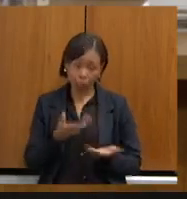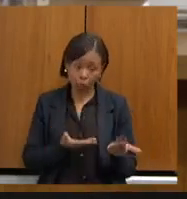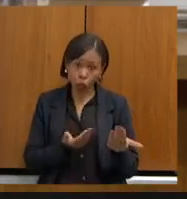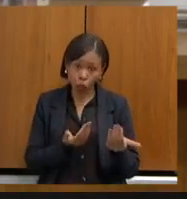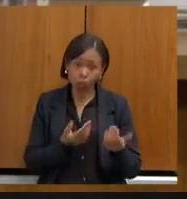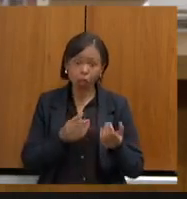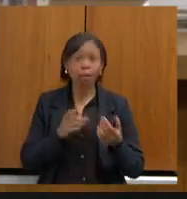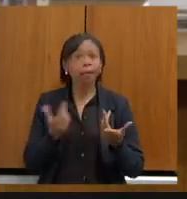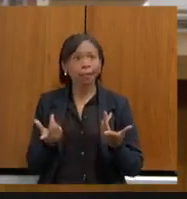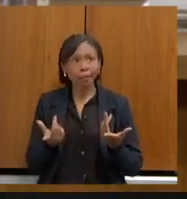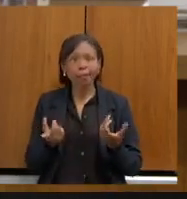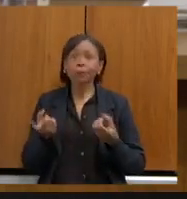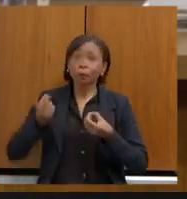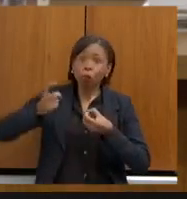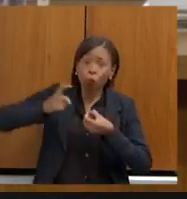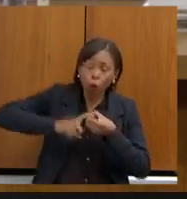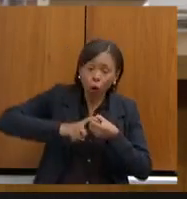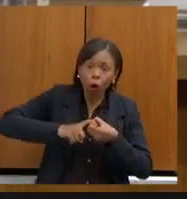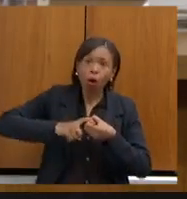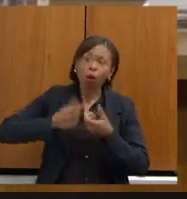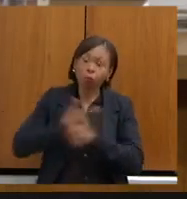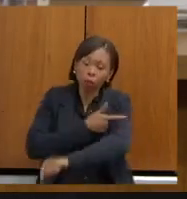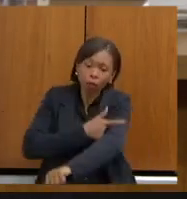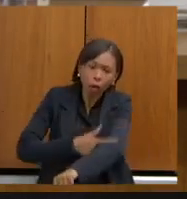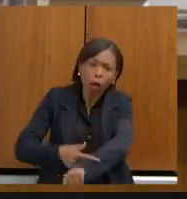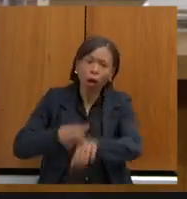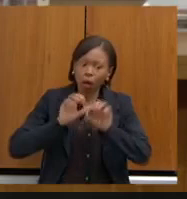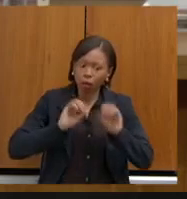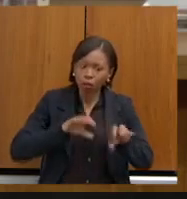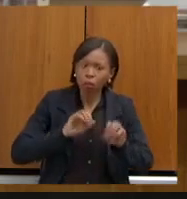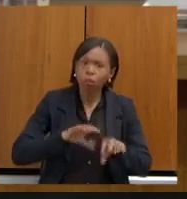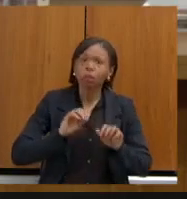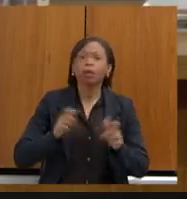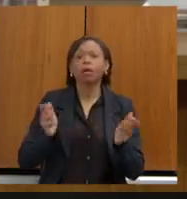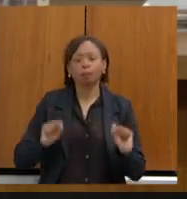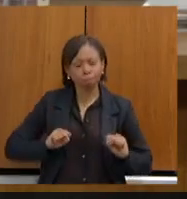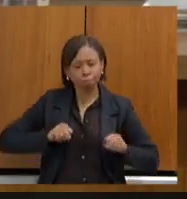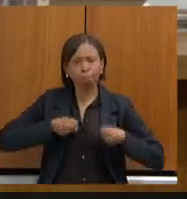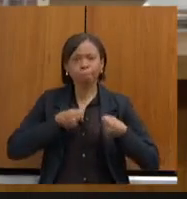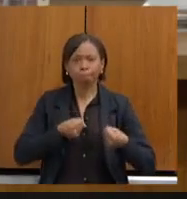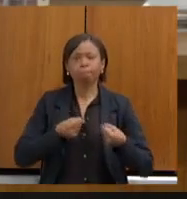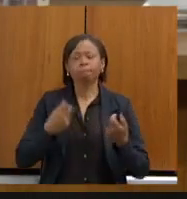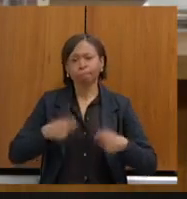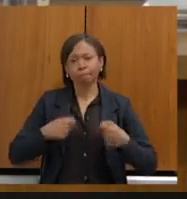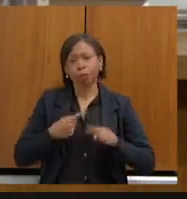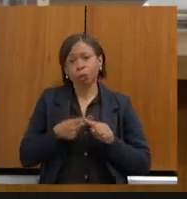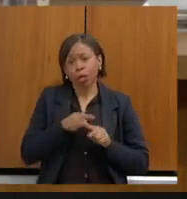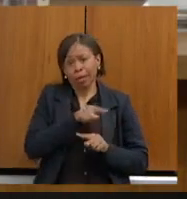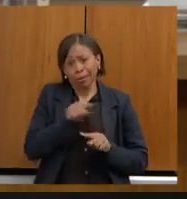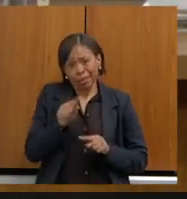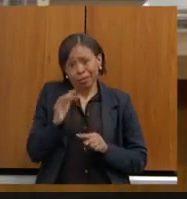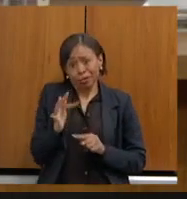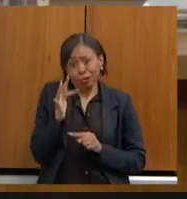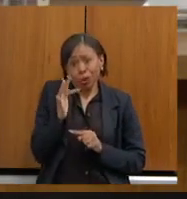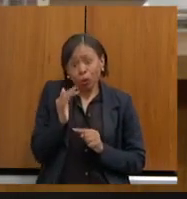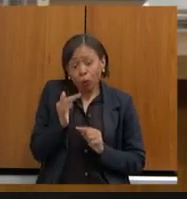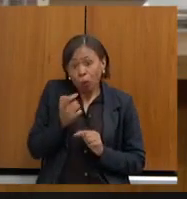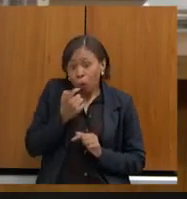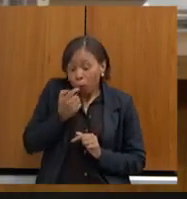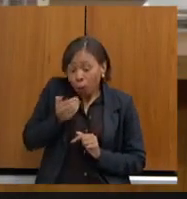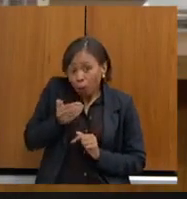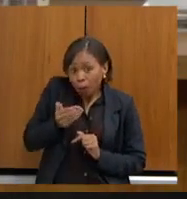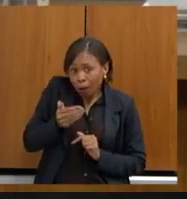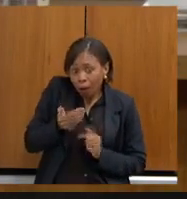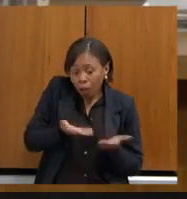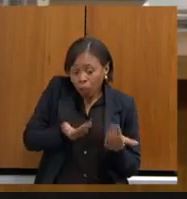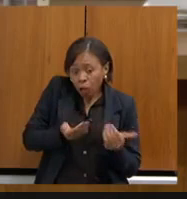adolescentes porque a outra a gente tem que entender é que eles um pouco tempo de um ser o maior de idade e ao